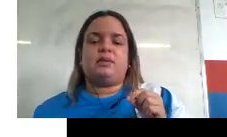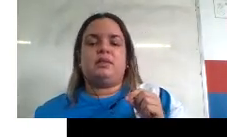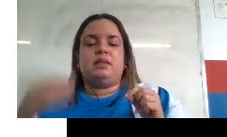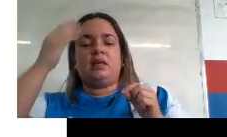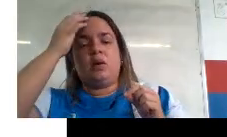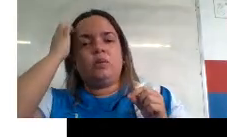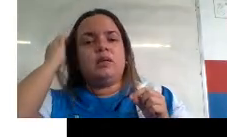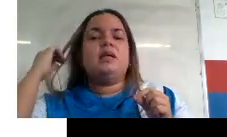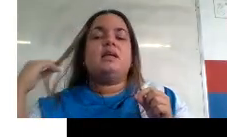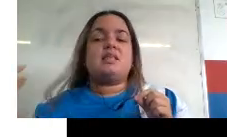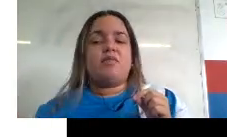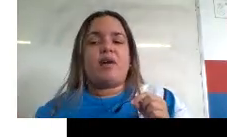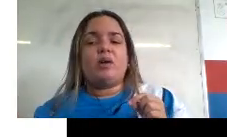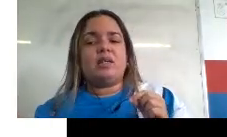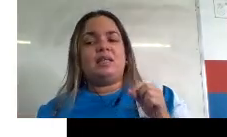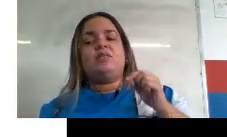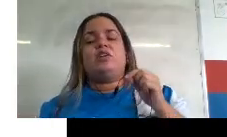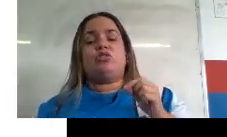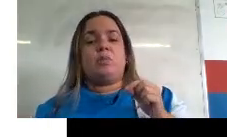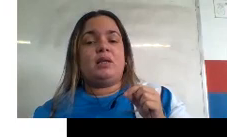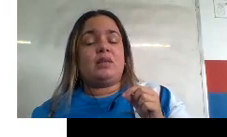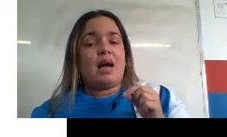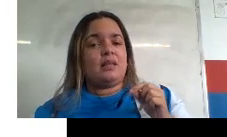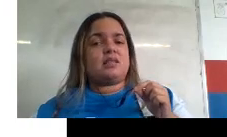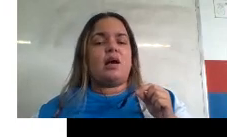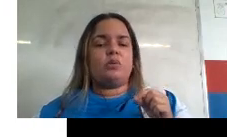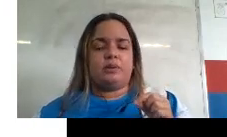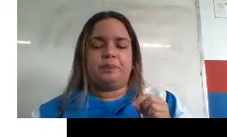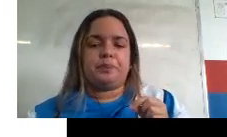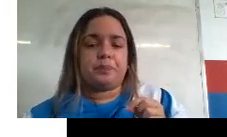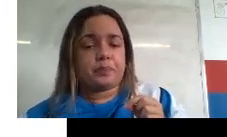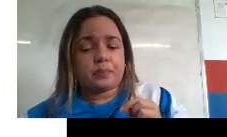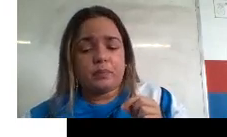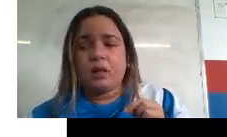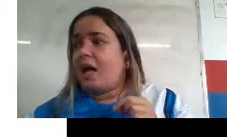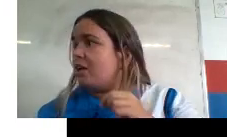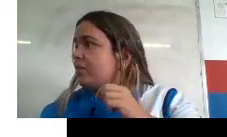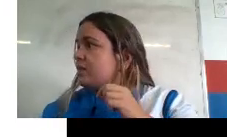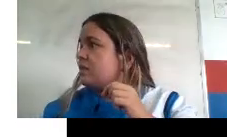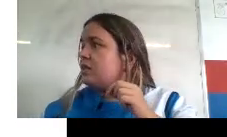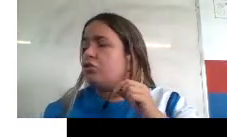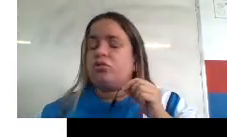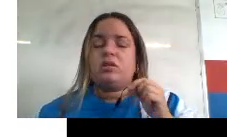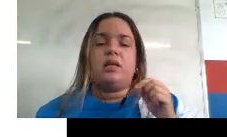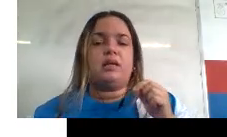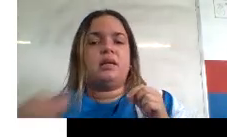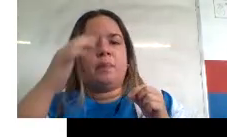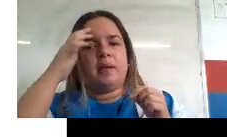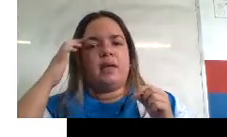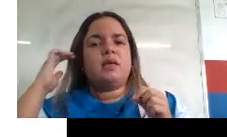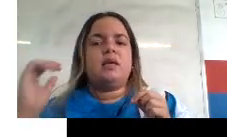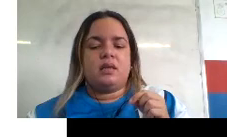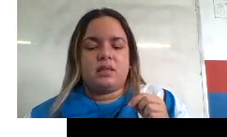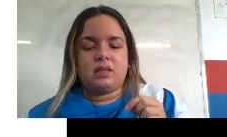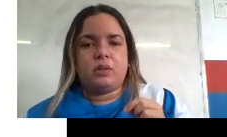falta. Então, isso é falta de investimento na área da saúde. As vacinas, né, que